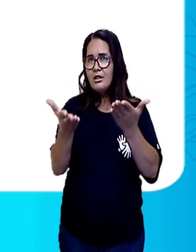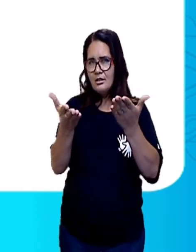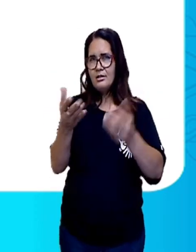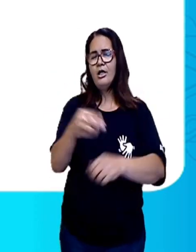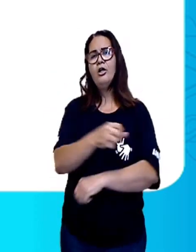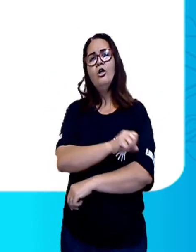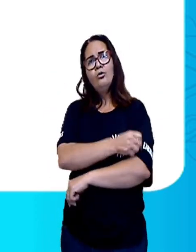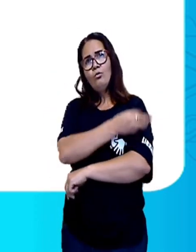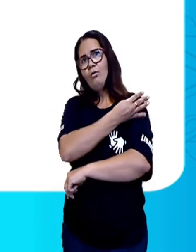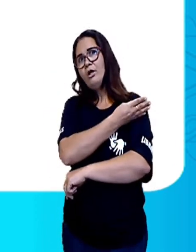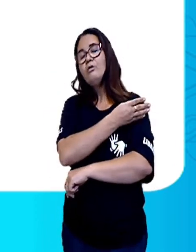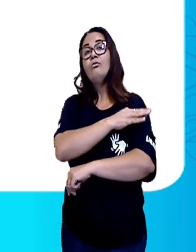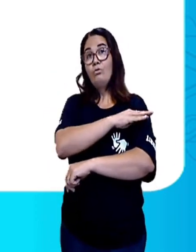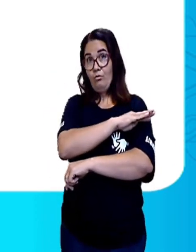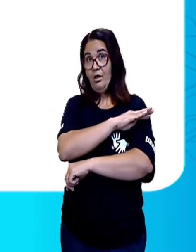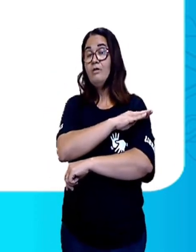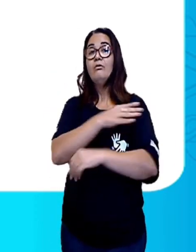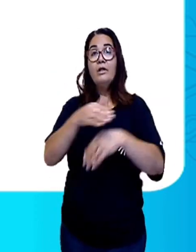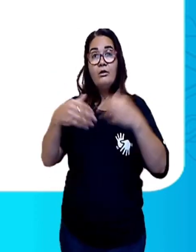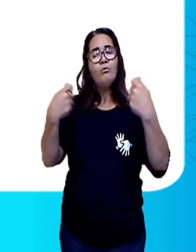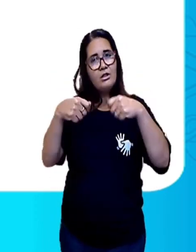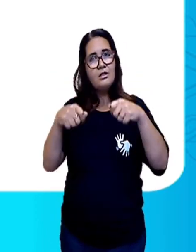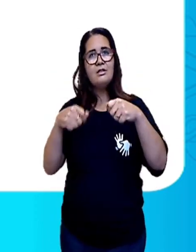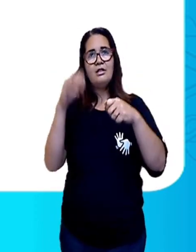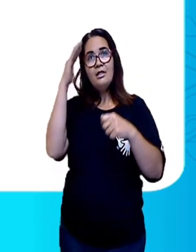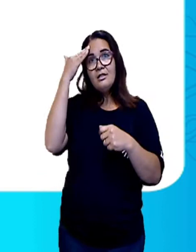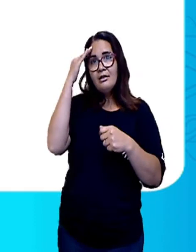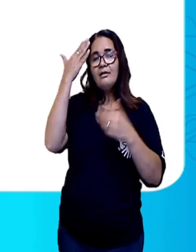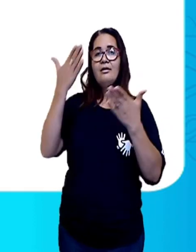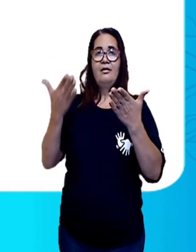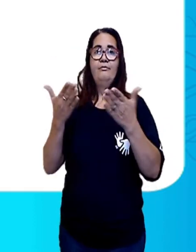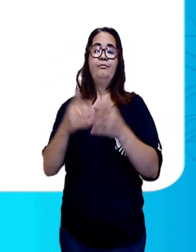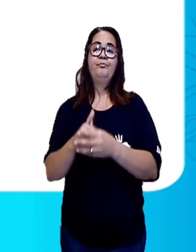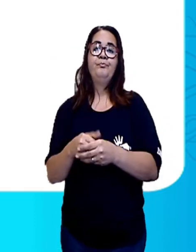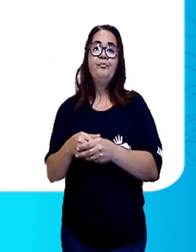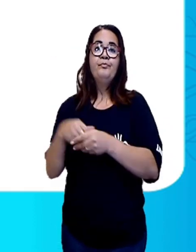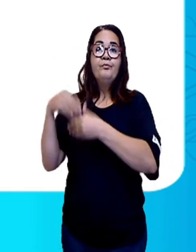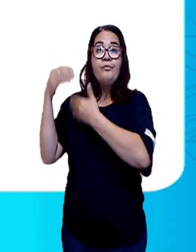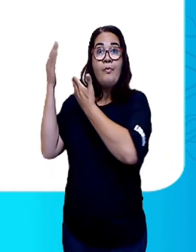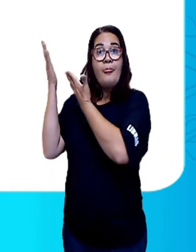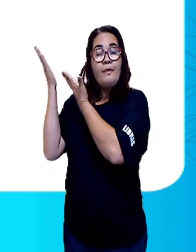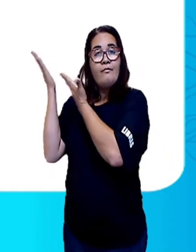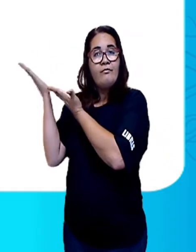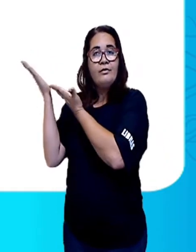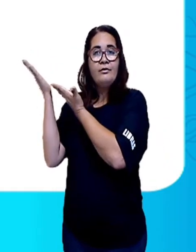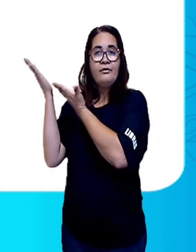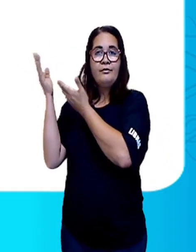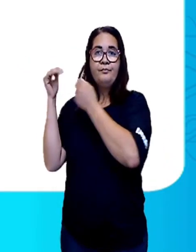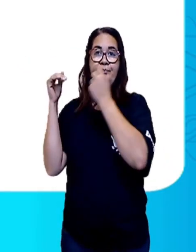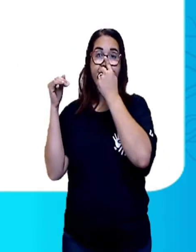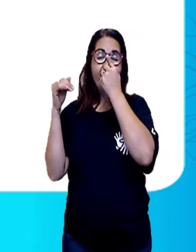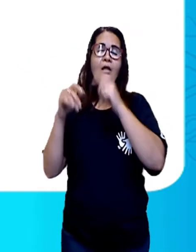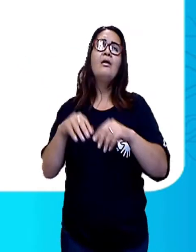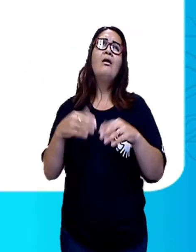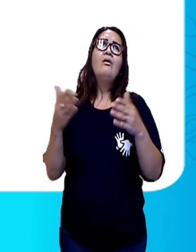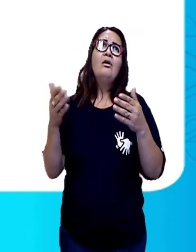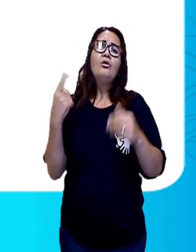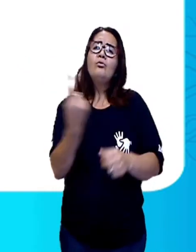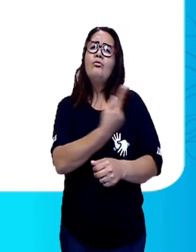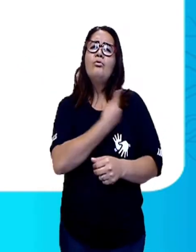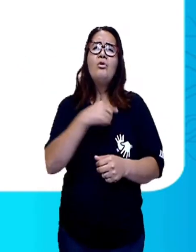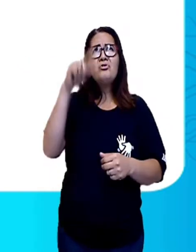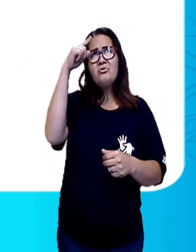as atividades vêm com mais frequência para fazer as conversões. Então, no nosso cotidiano, nós